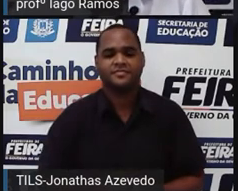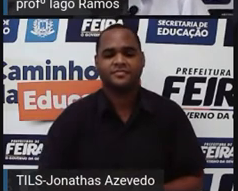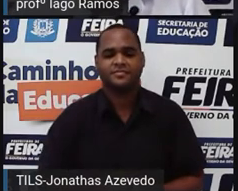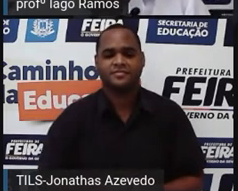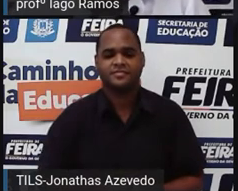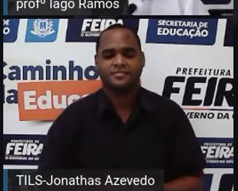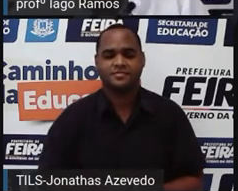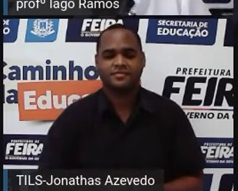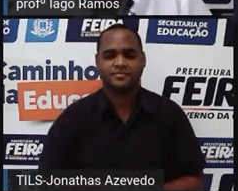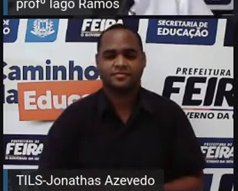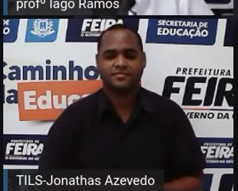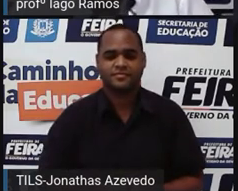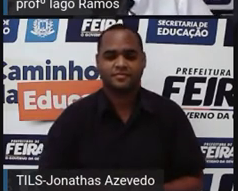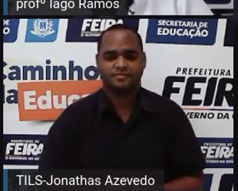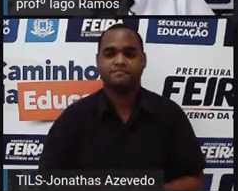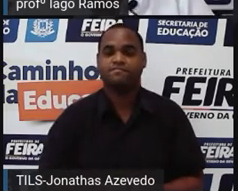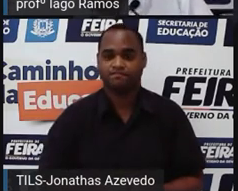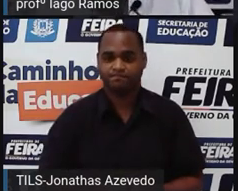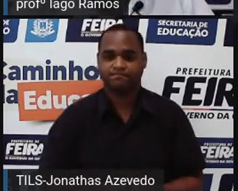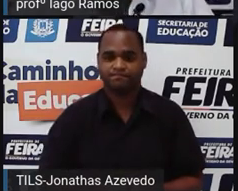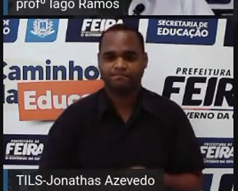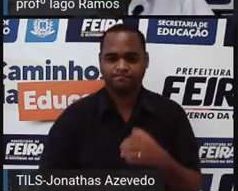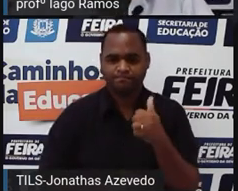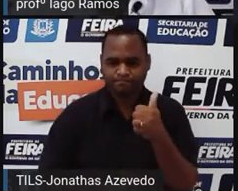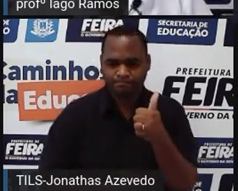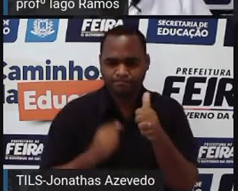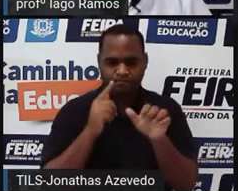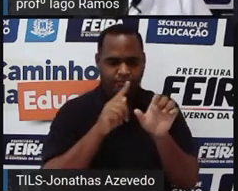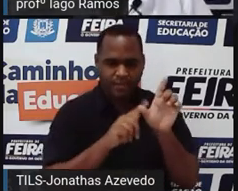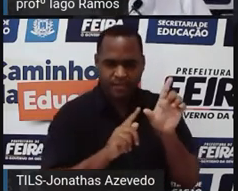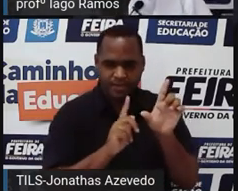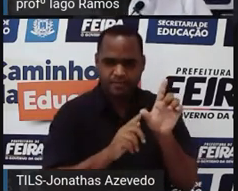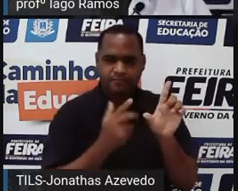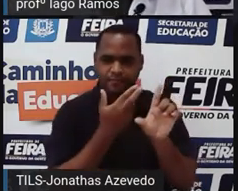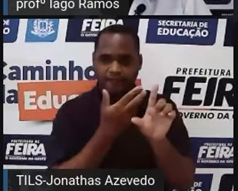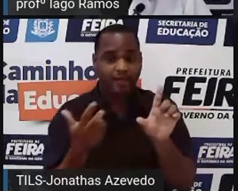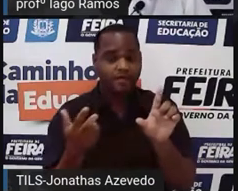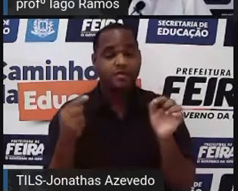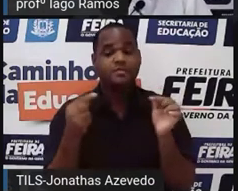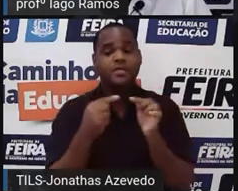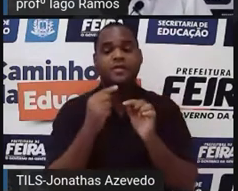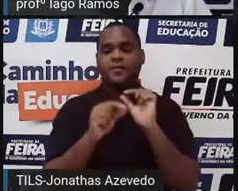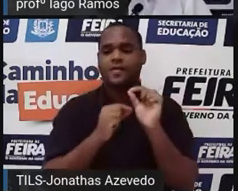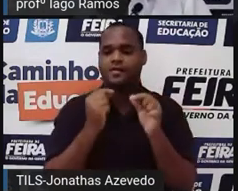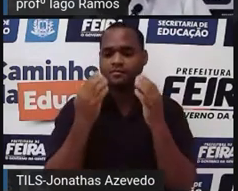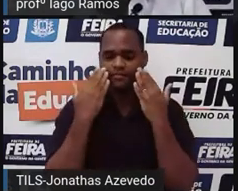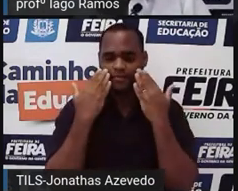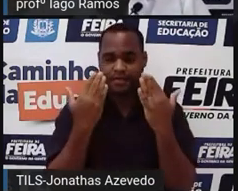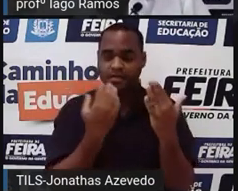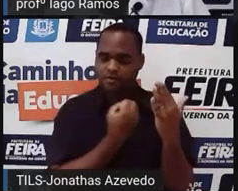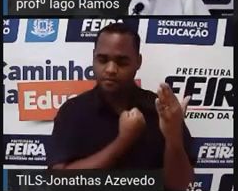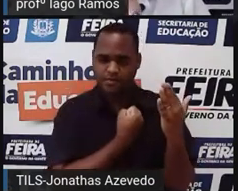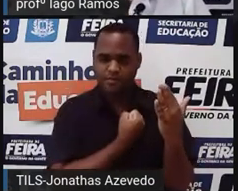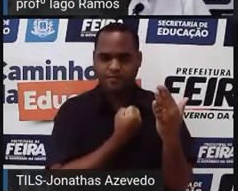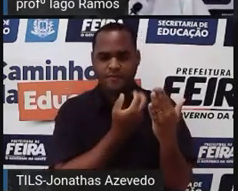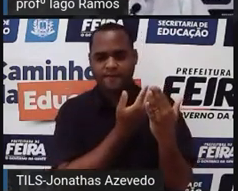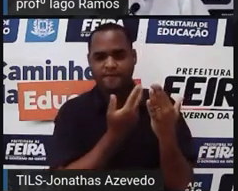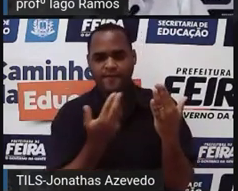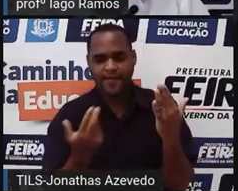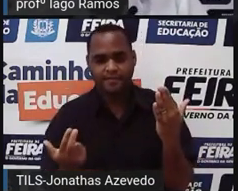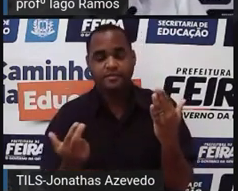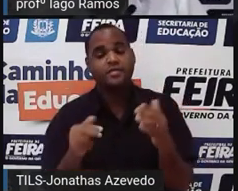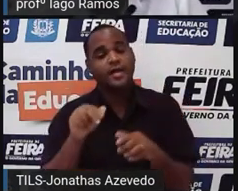bases e calcula a potência, tá bom? As letrinhas aí é só para representar números. Onde tinha A